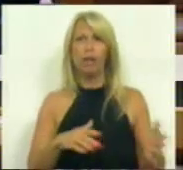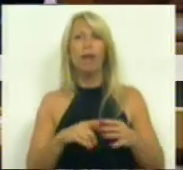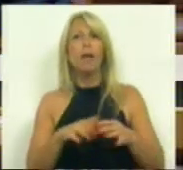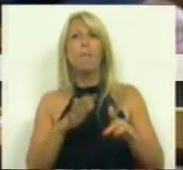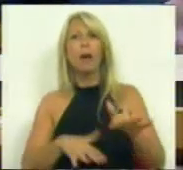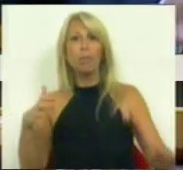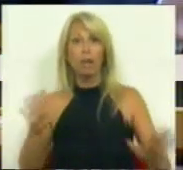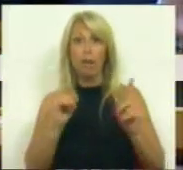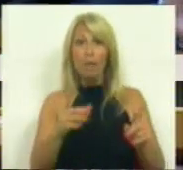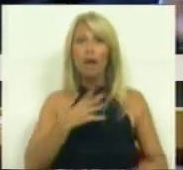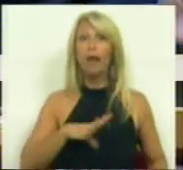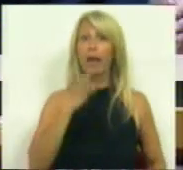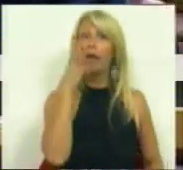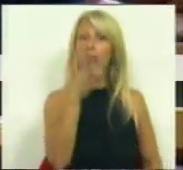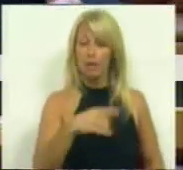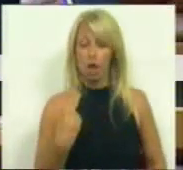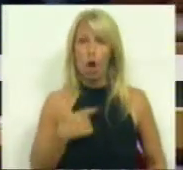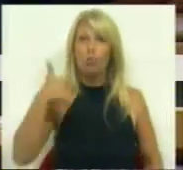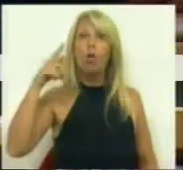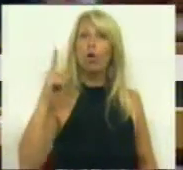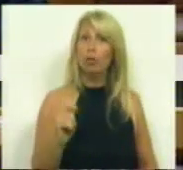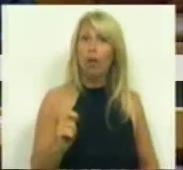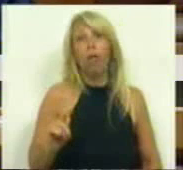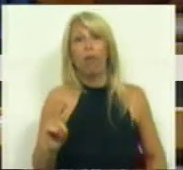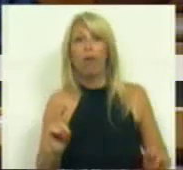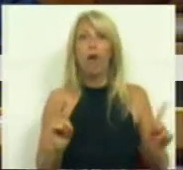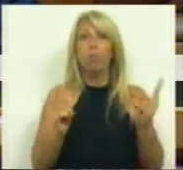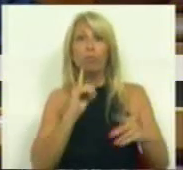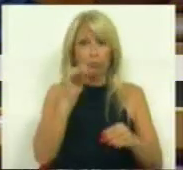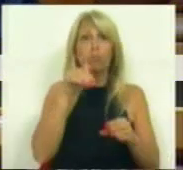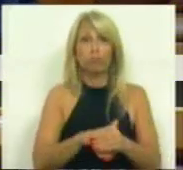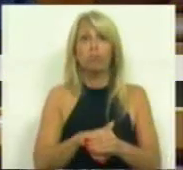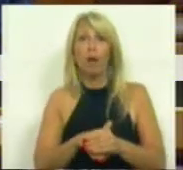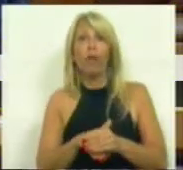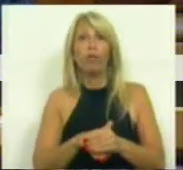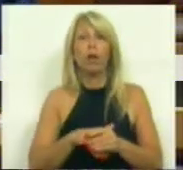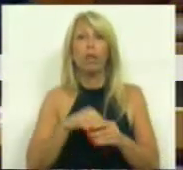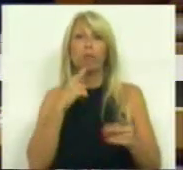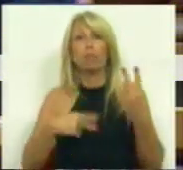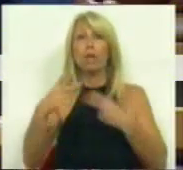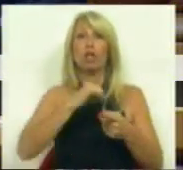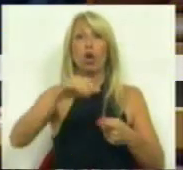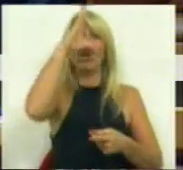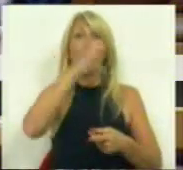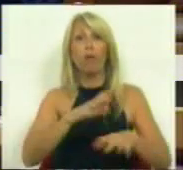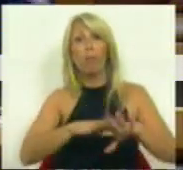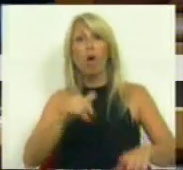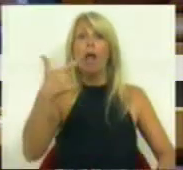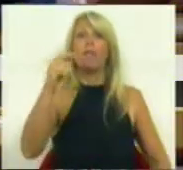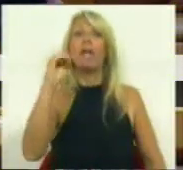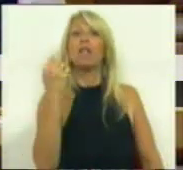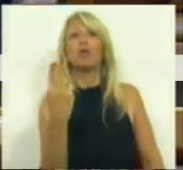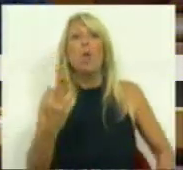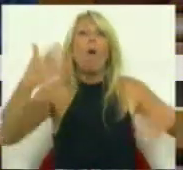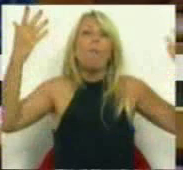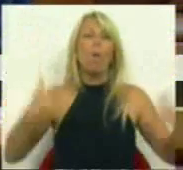que nós, da parte do Bloco de Esquerda, teríamos votado a favor de uma moção de censura contra a TSU. Bem, o Partido Socialista está um pouco assim,